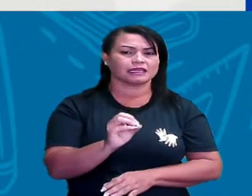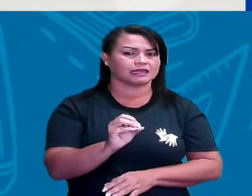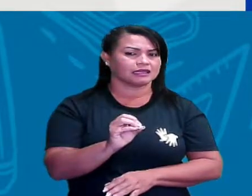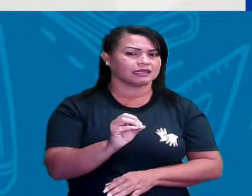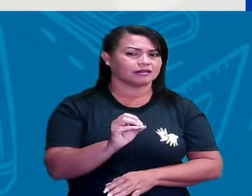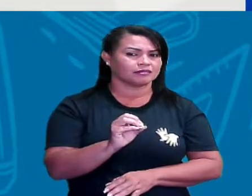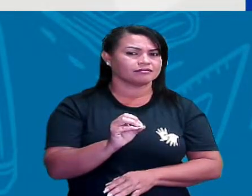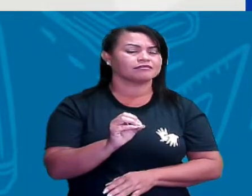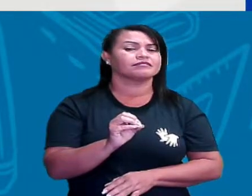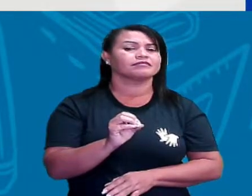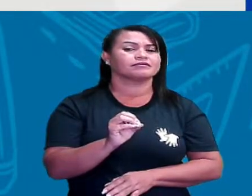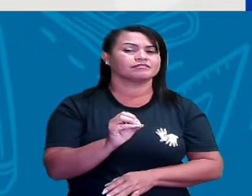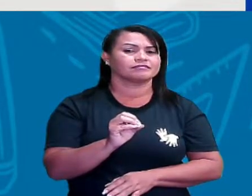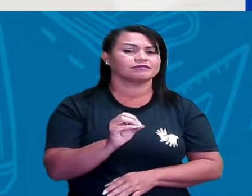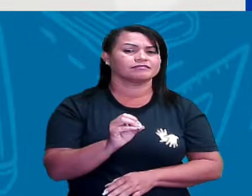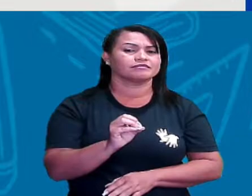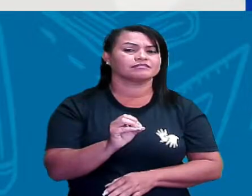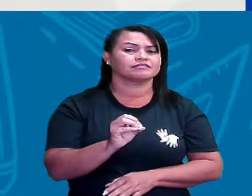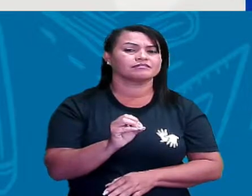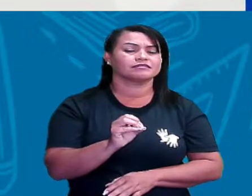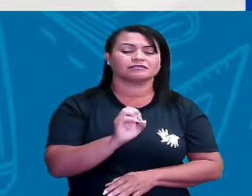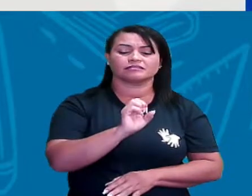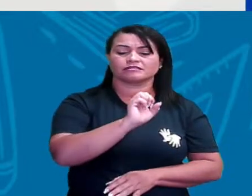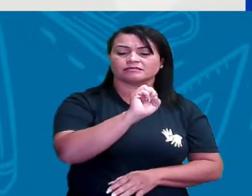70. Não é isso? Pronto.